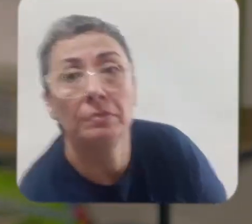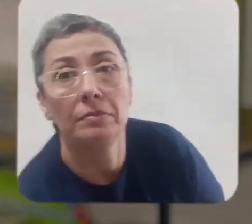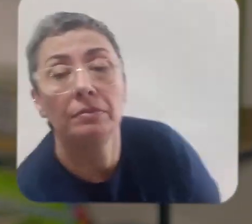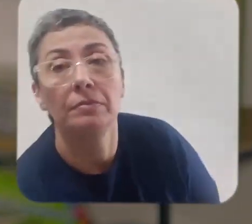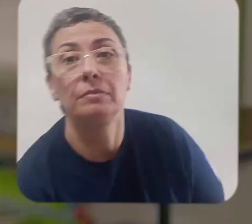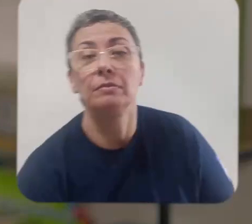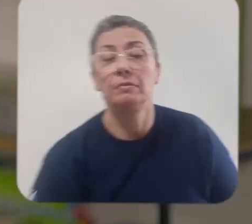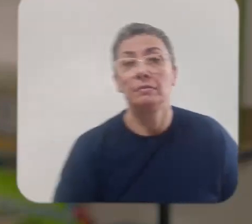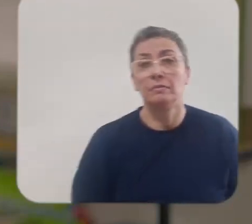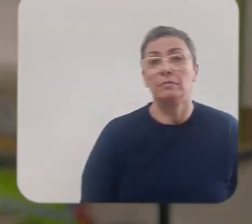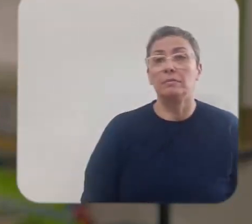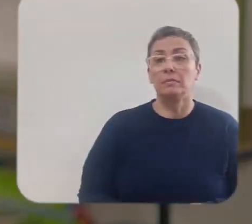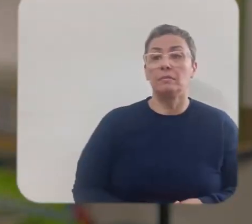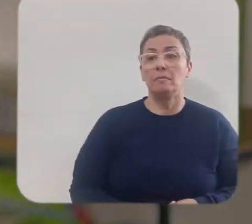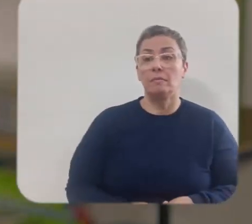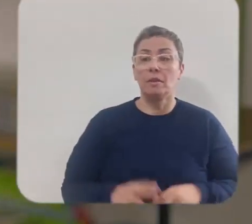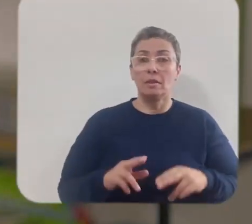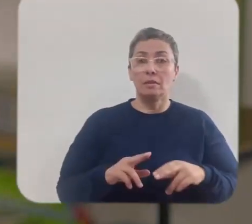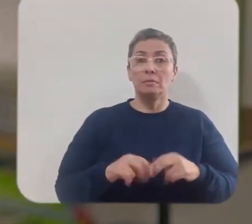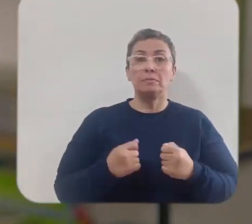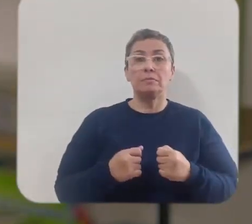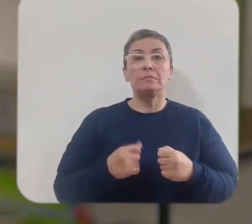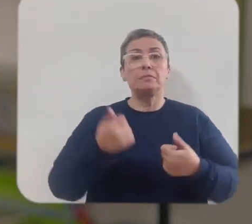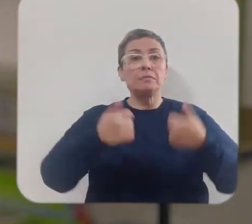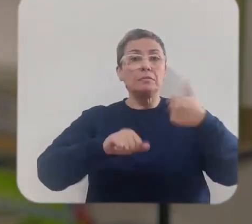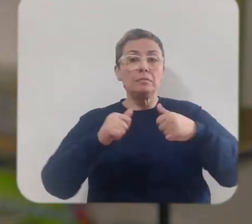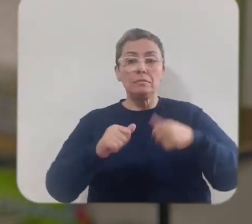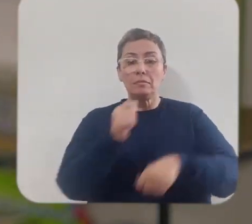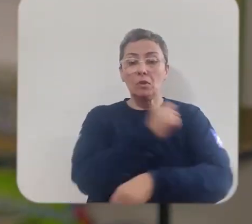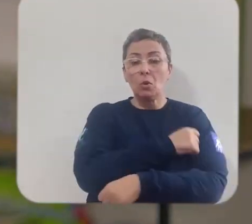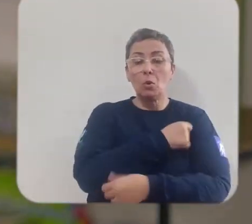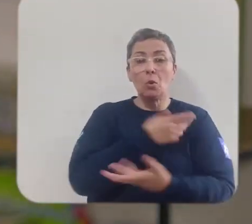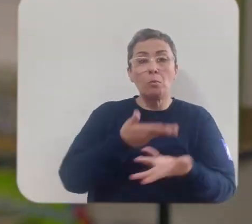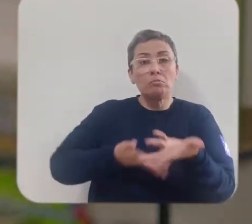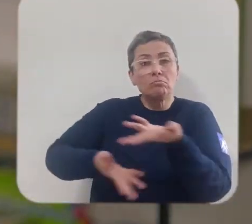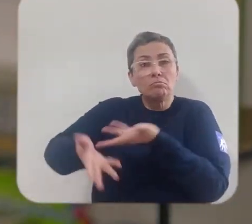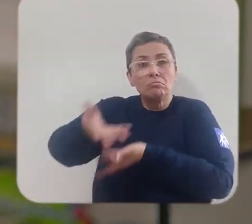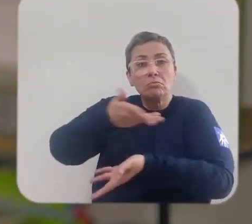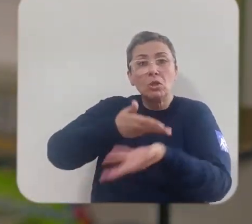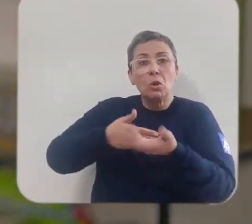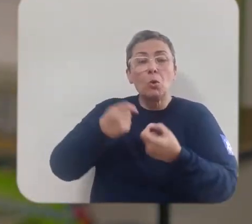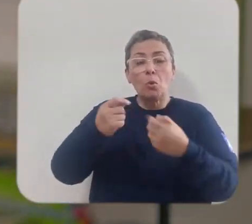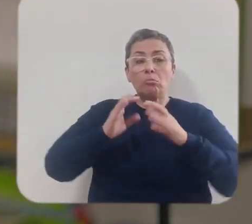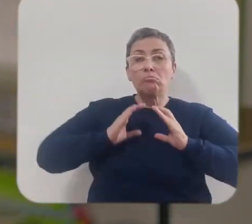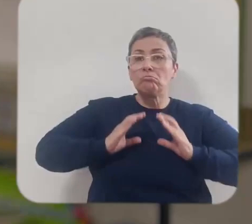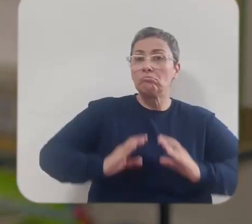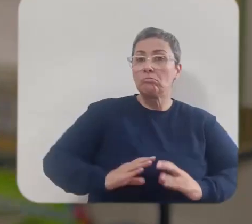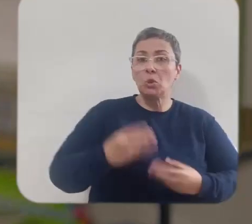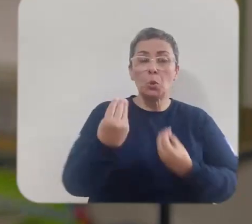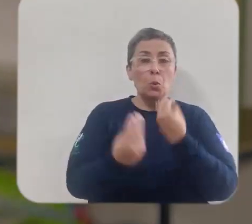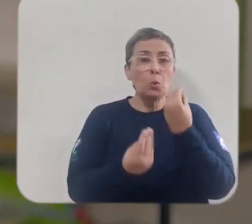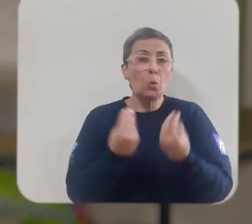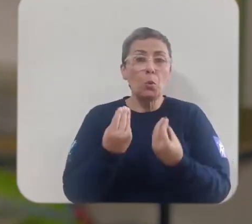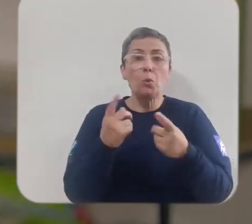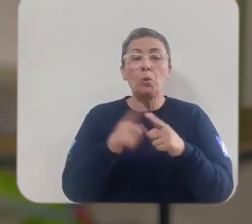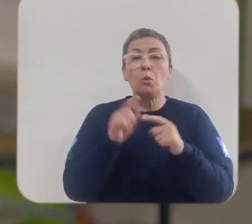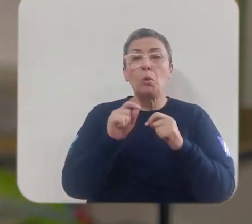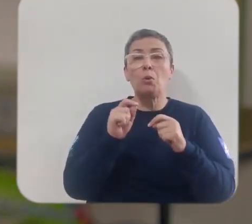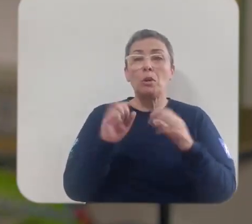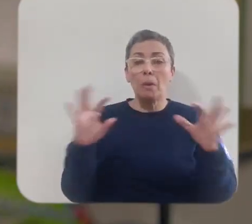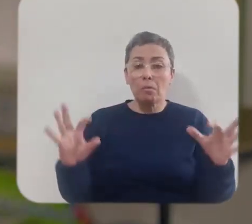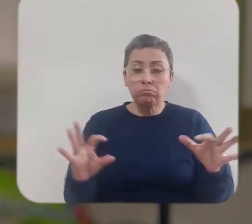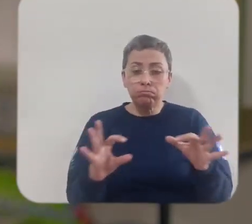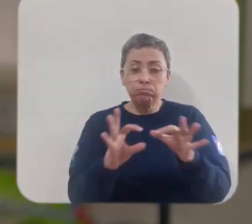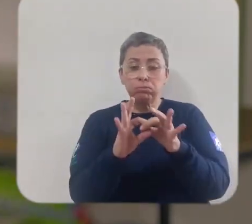a fim de avaliar este educando também? Como que ele interage? Como que ele se comporta, né? E